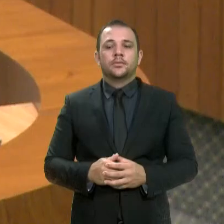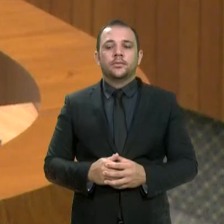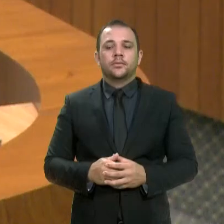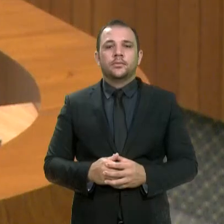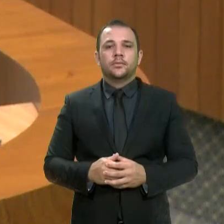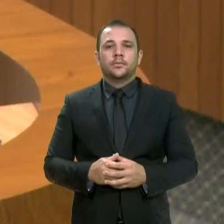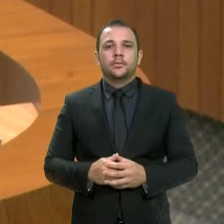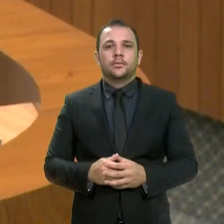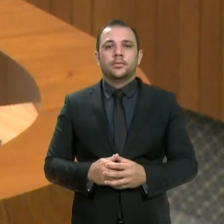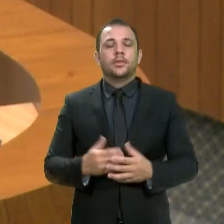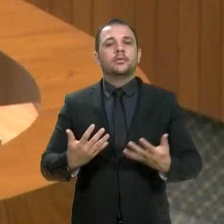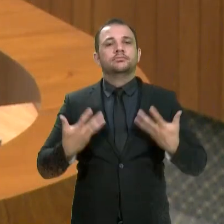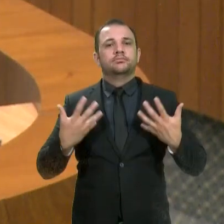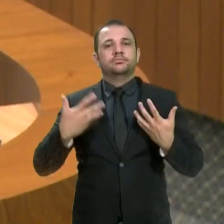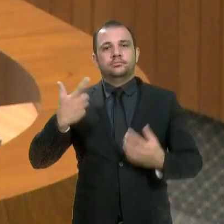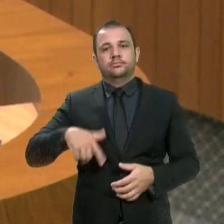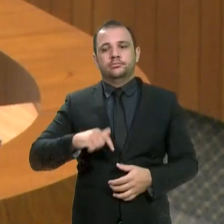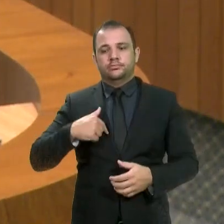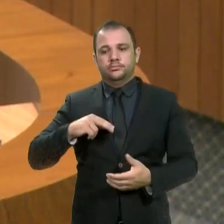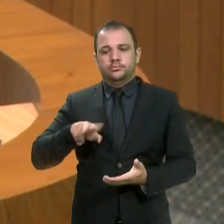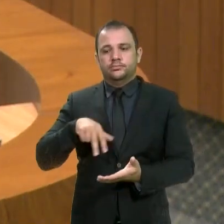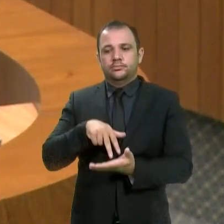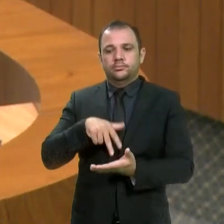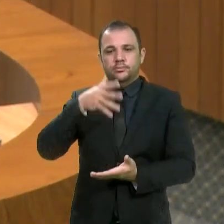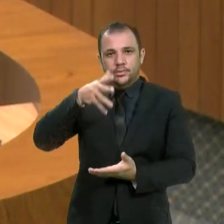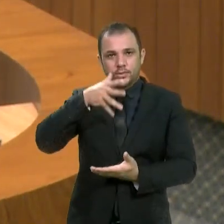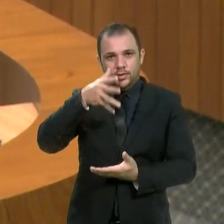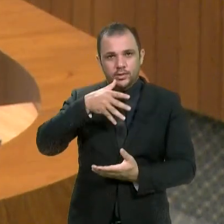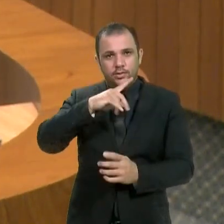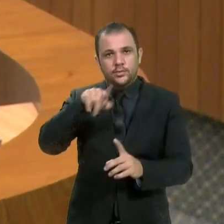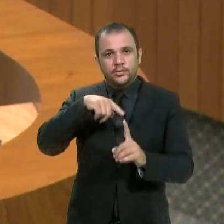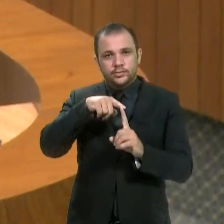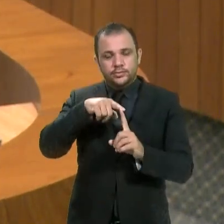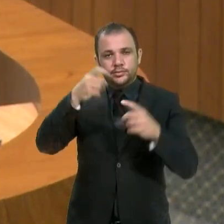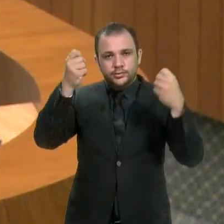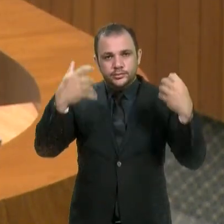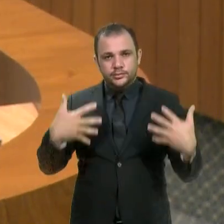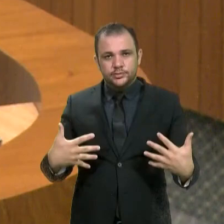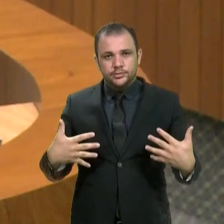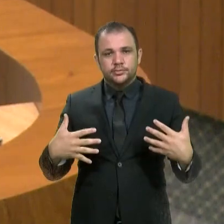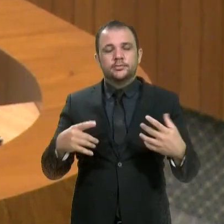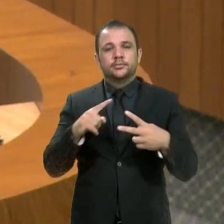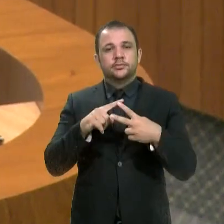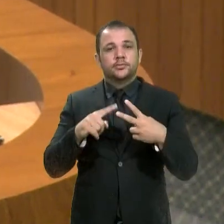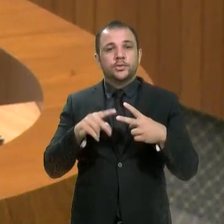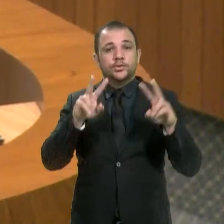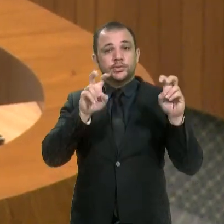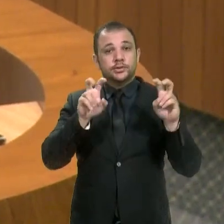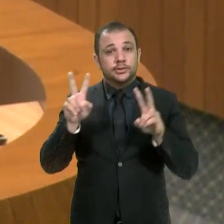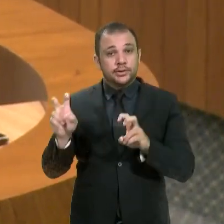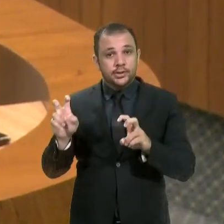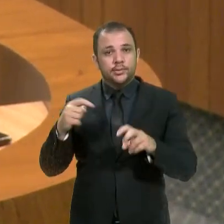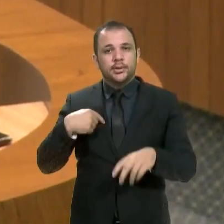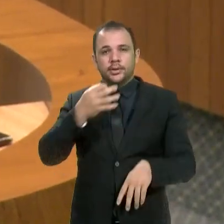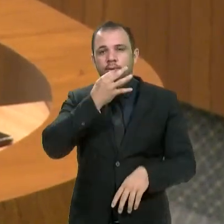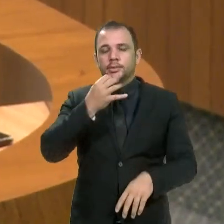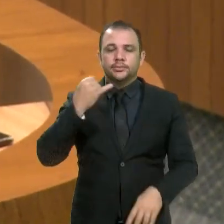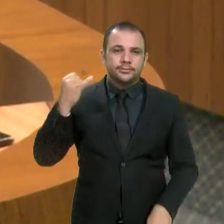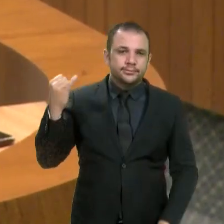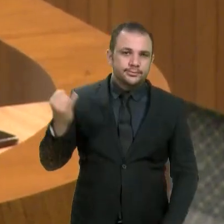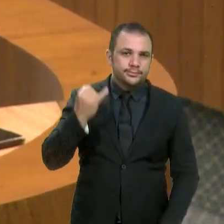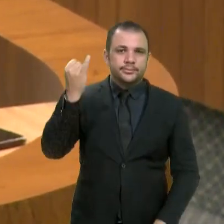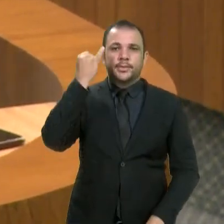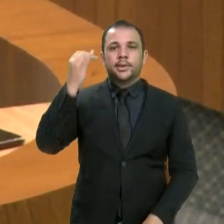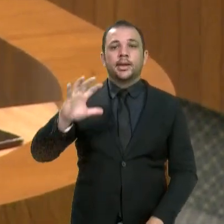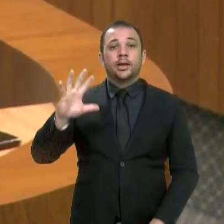vez ocupar essa tribuna para destacar dois pontos que eu considero fundamentais que